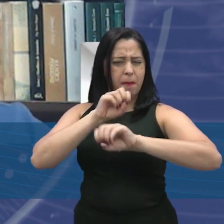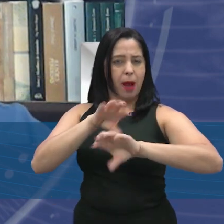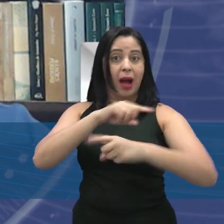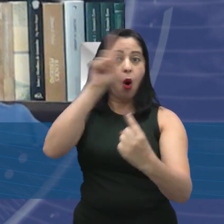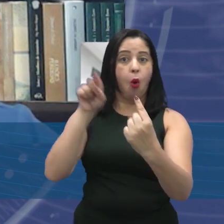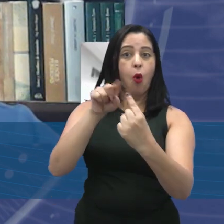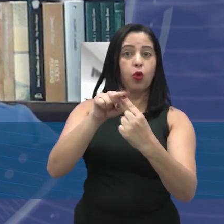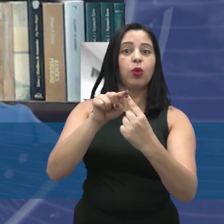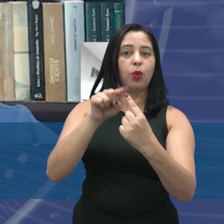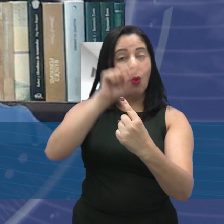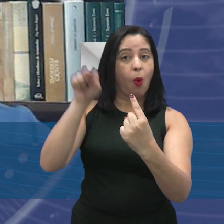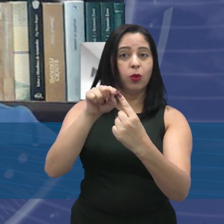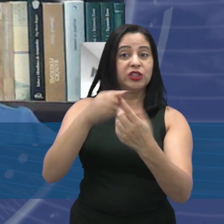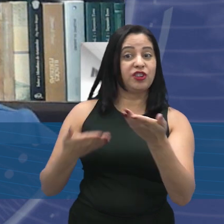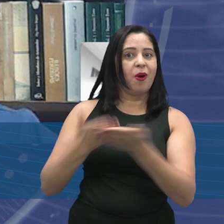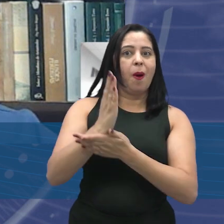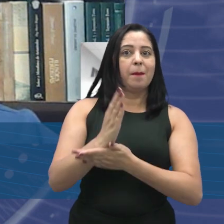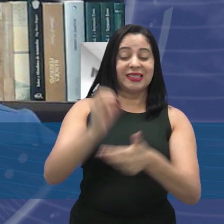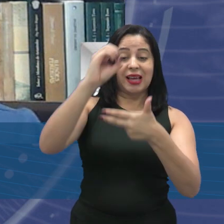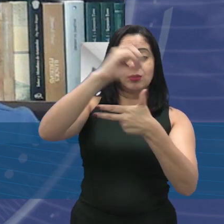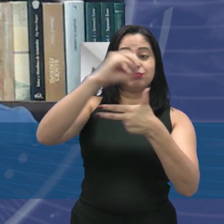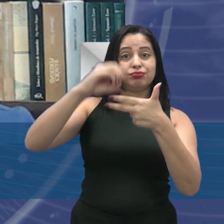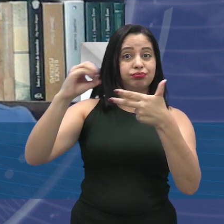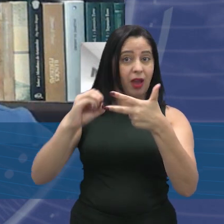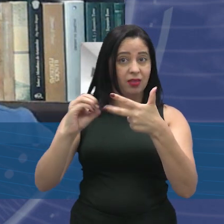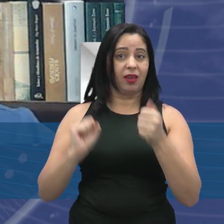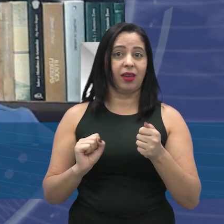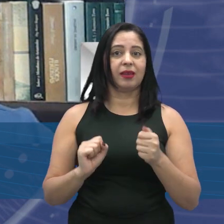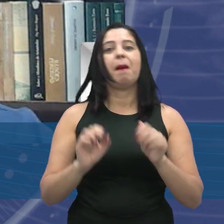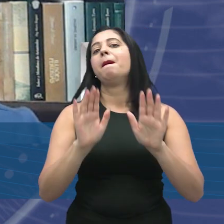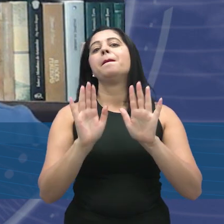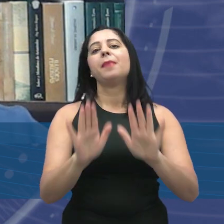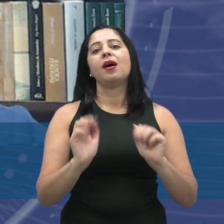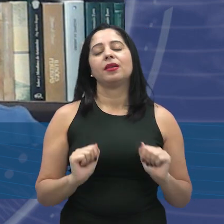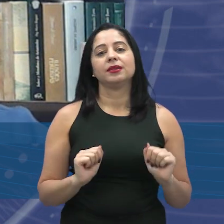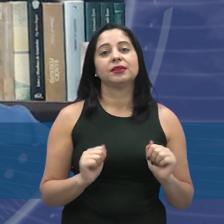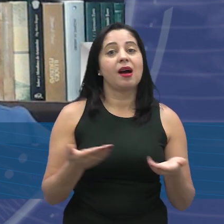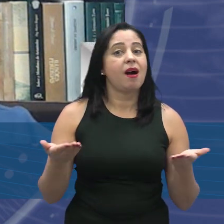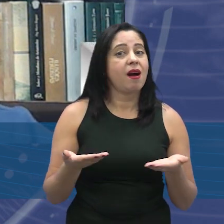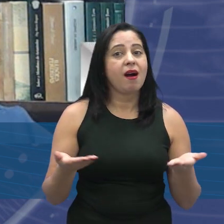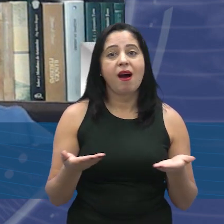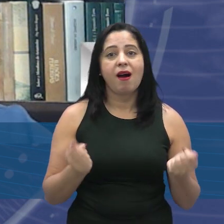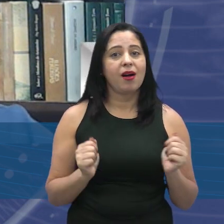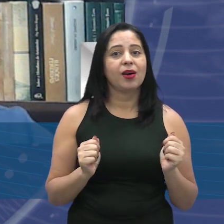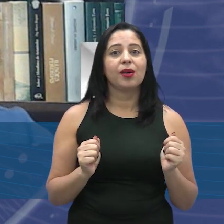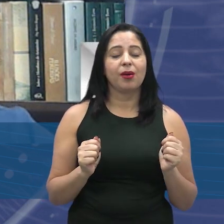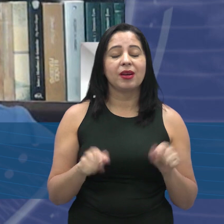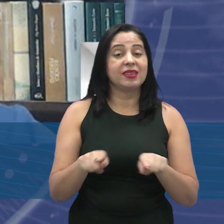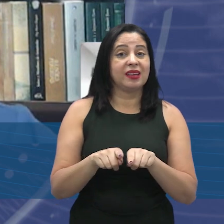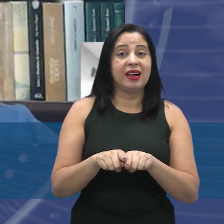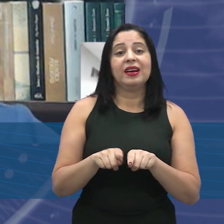você é que a concentração do saber se torna localizado e, automaticamente, a concentração de renda